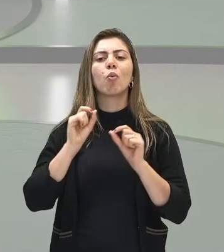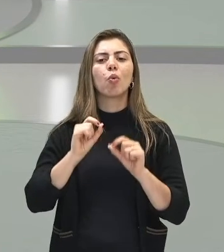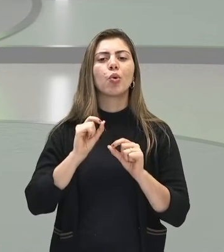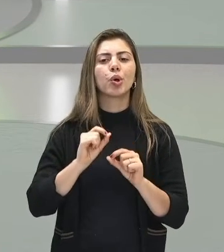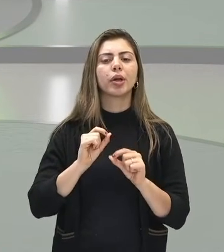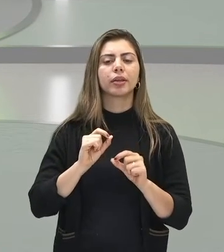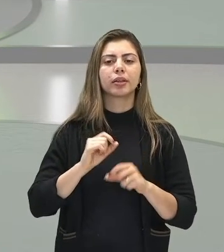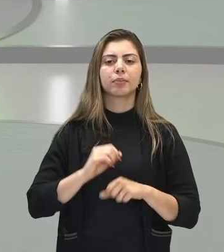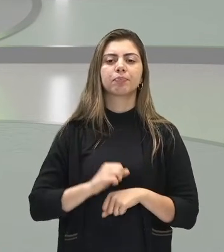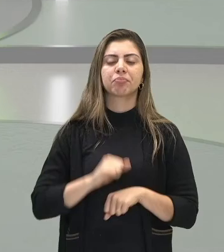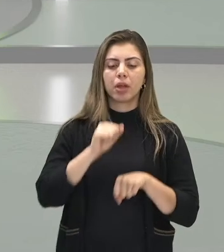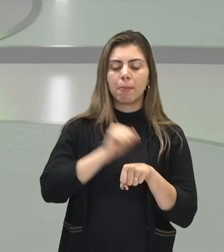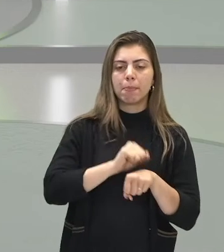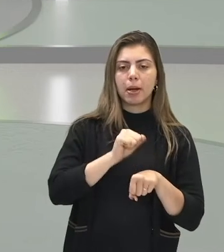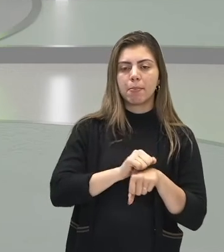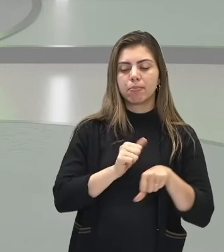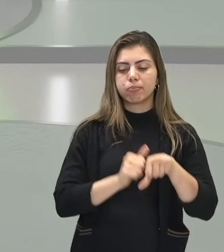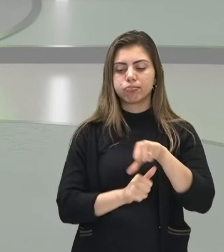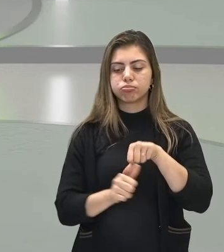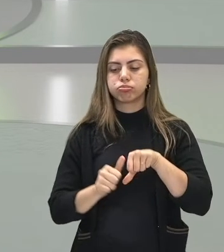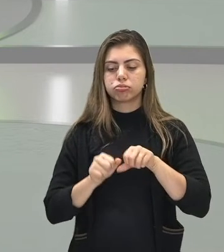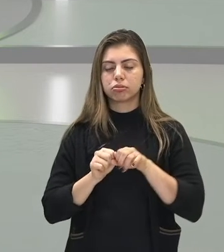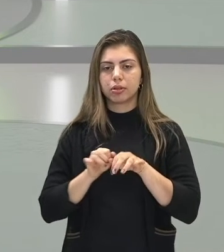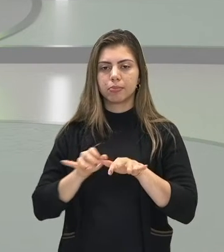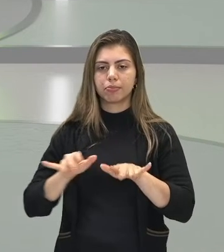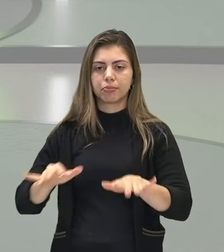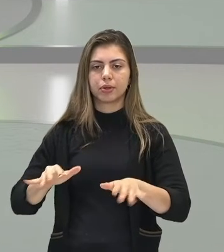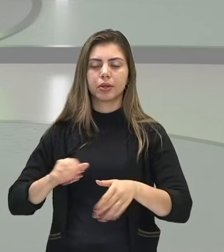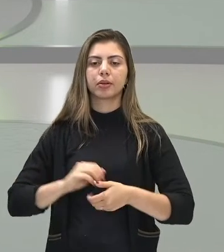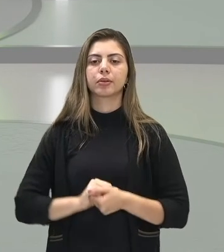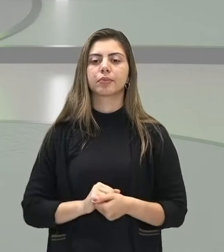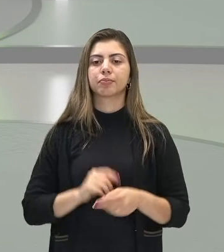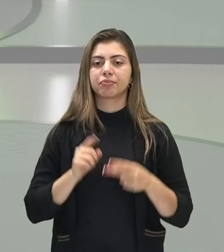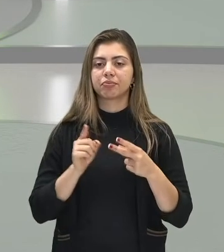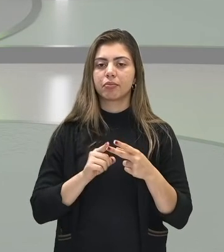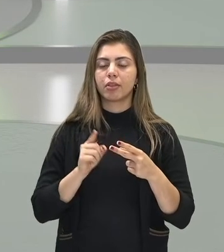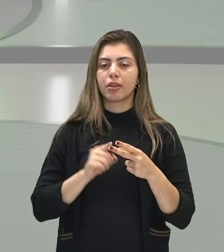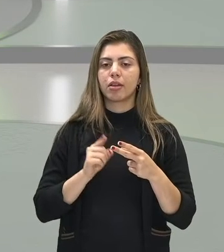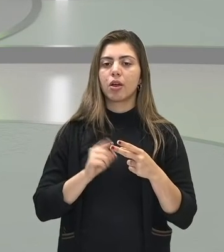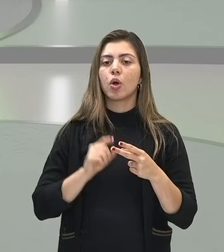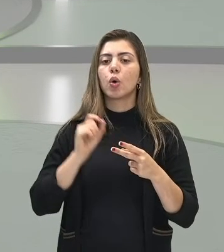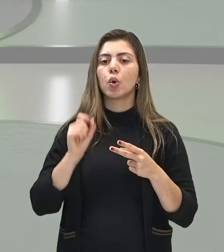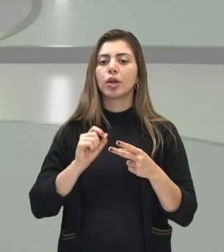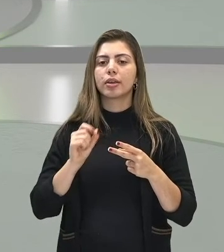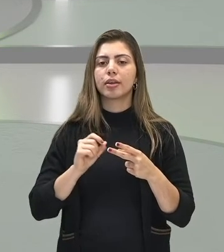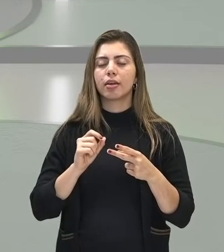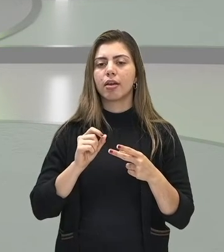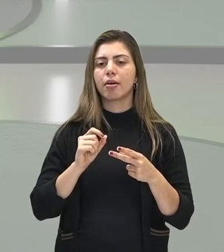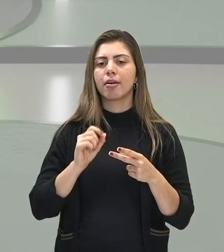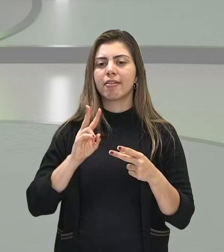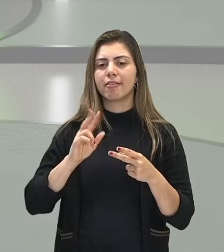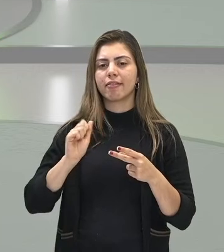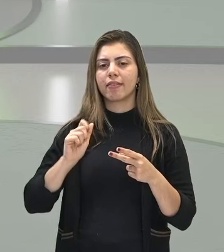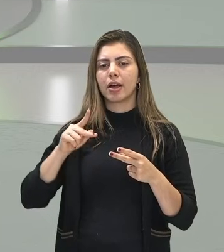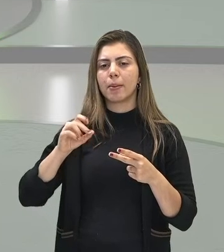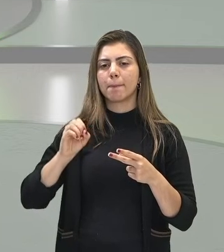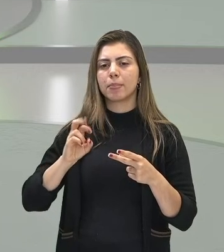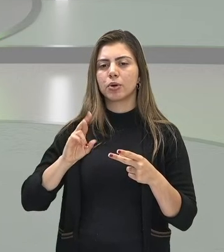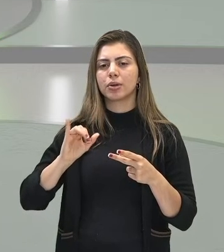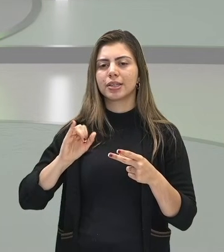estado sólido para o líquido. Temos a vaporização e temos